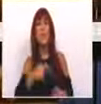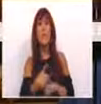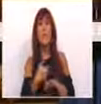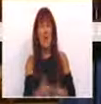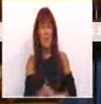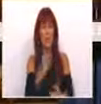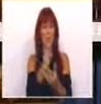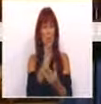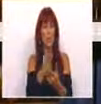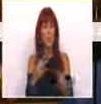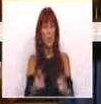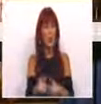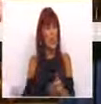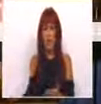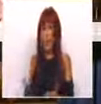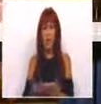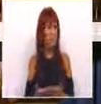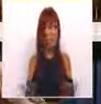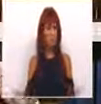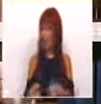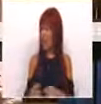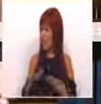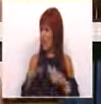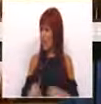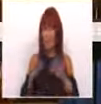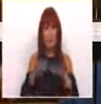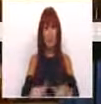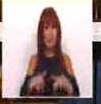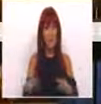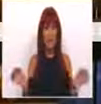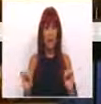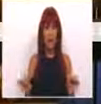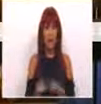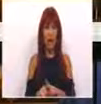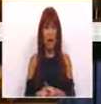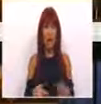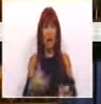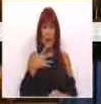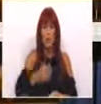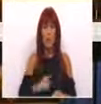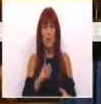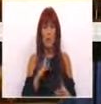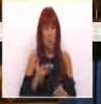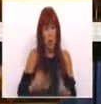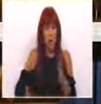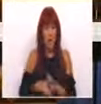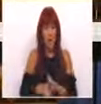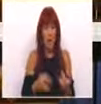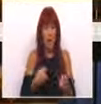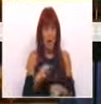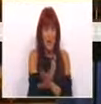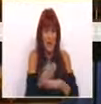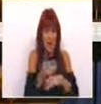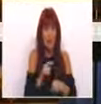no processo, não apresentou até às férias parlamentares nem a totalidade dos decretos-lei